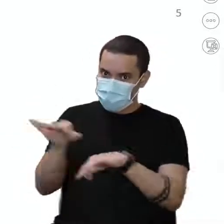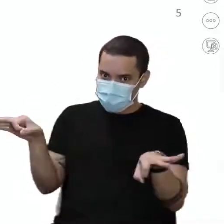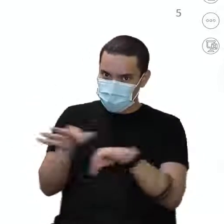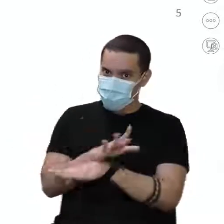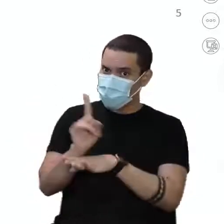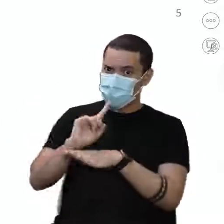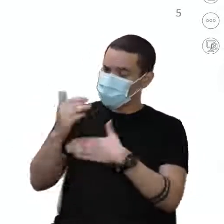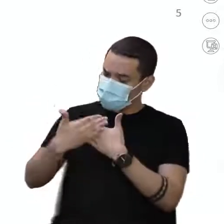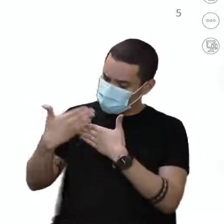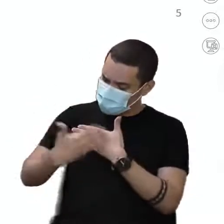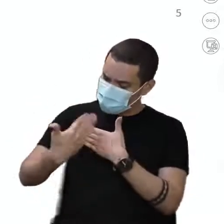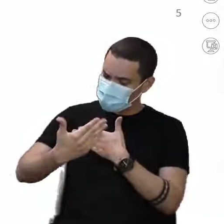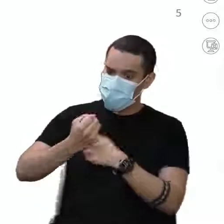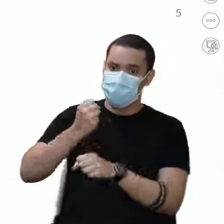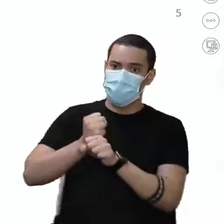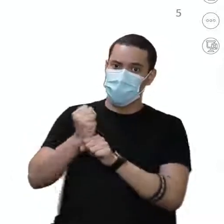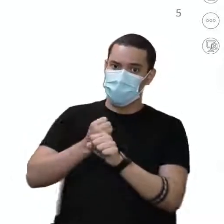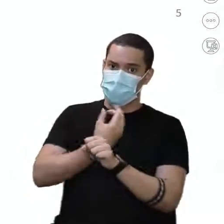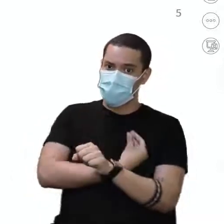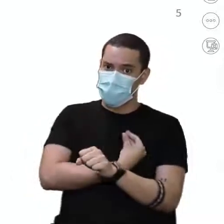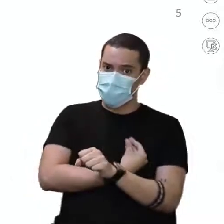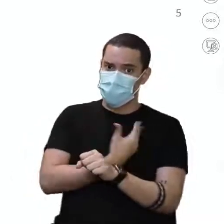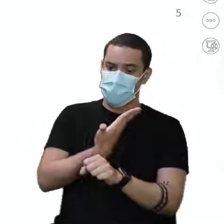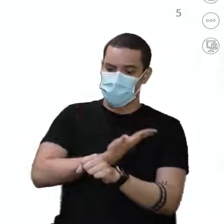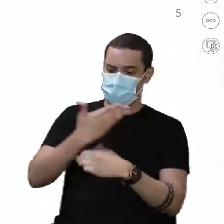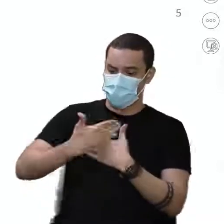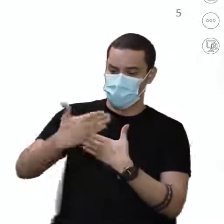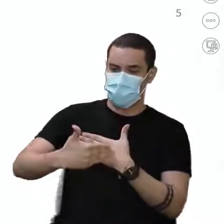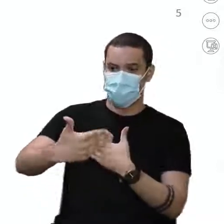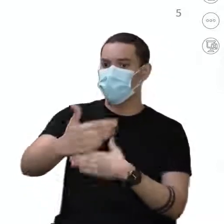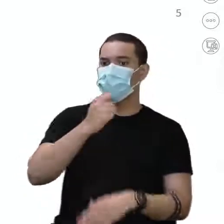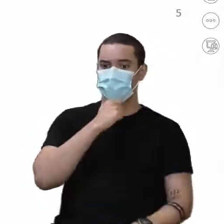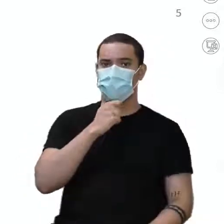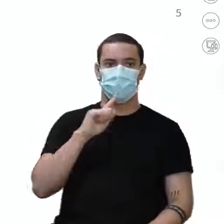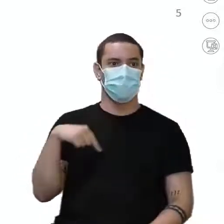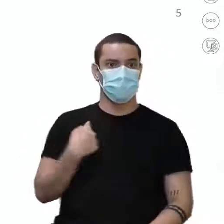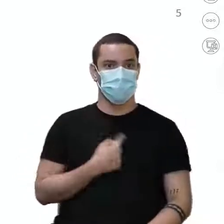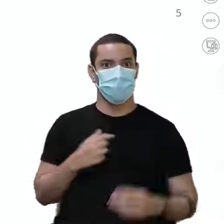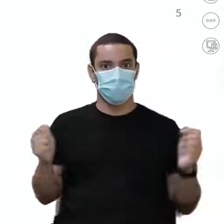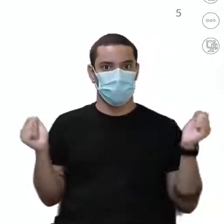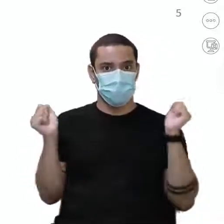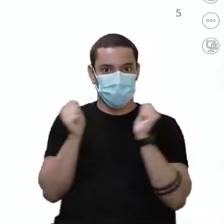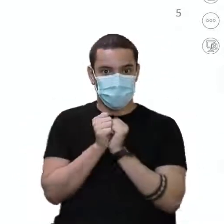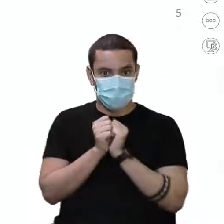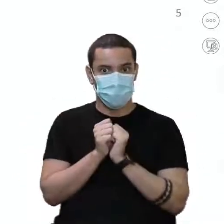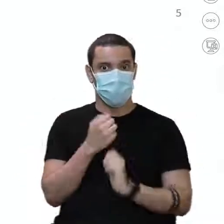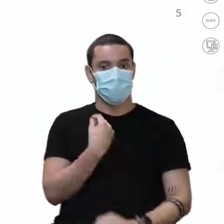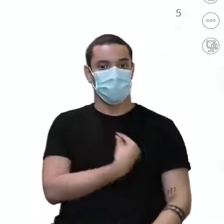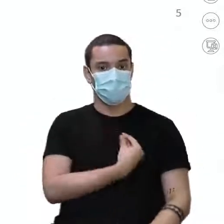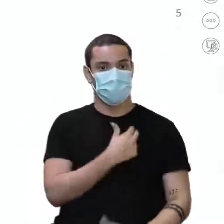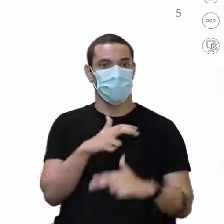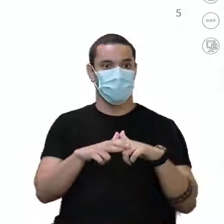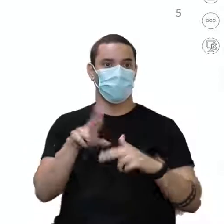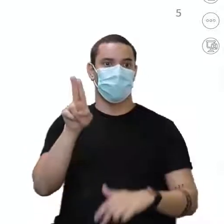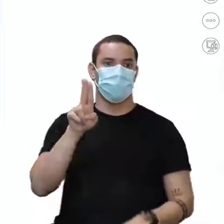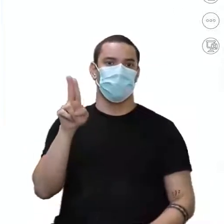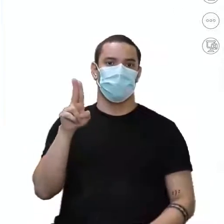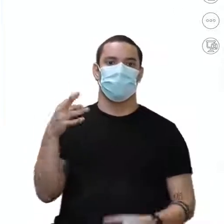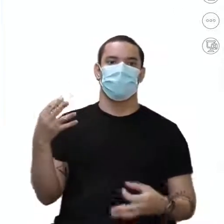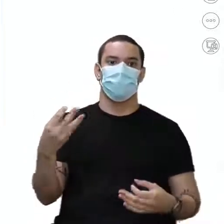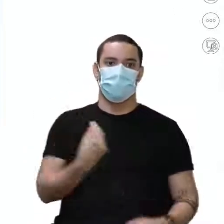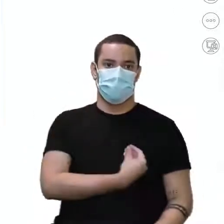Nós ainda não deixamos de ser amigos, nós ainda somos amigos, estamos alive, estamos vivos, por isso eu uso o presente